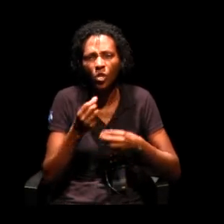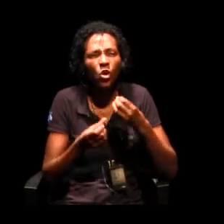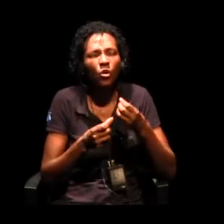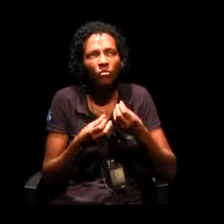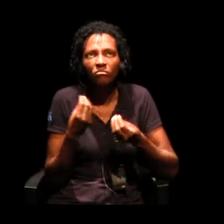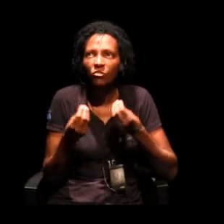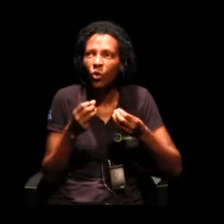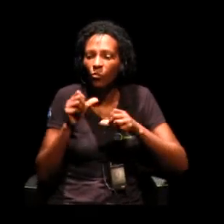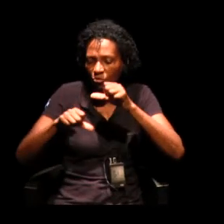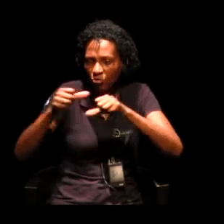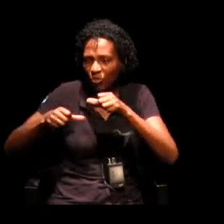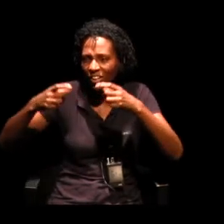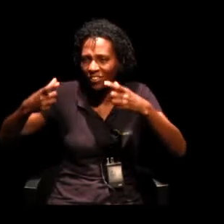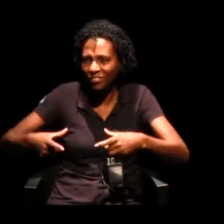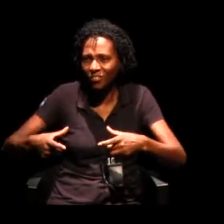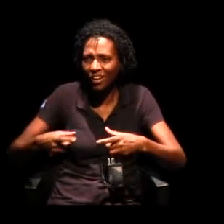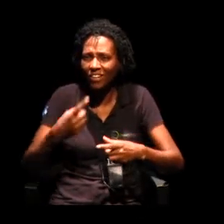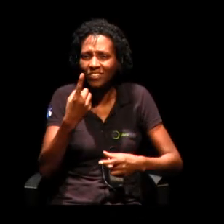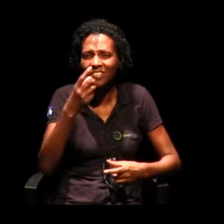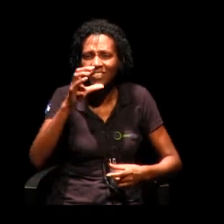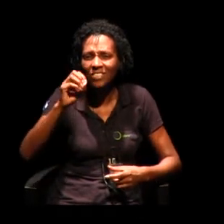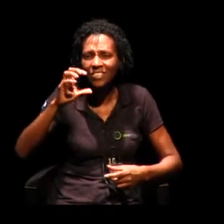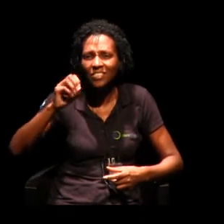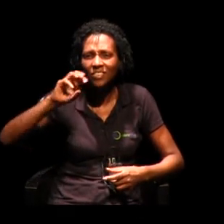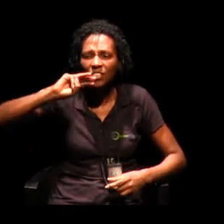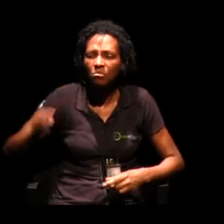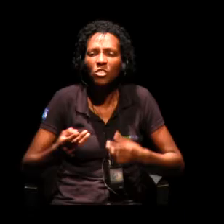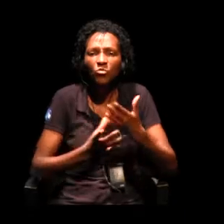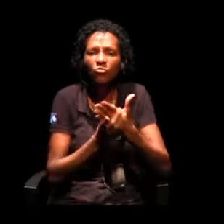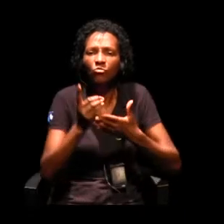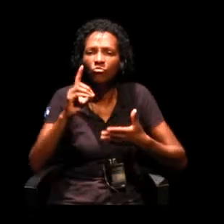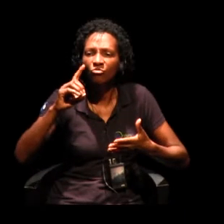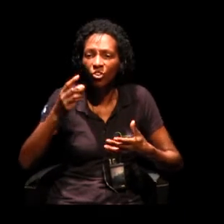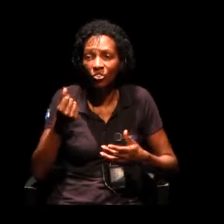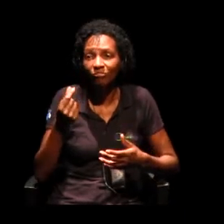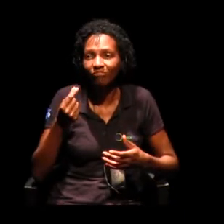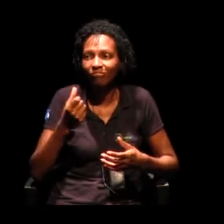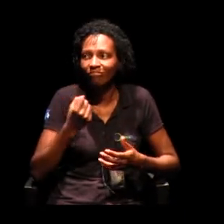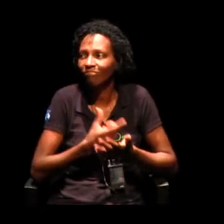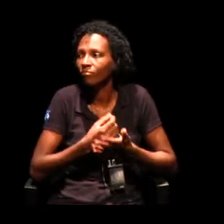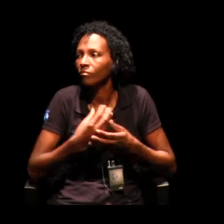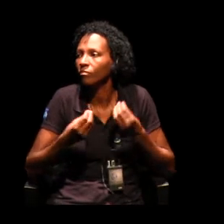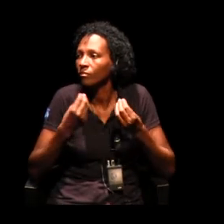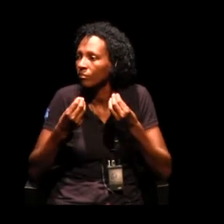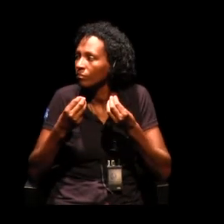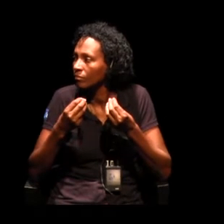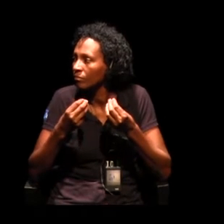público sem $100 milhões de orçamento?